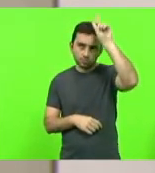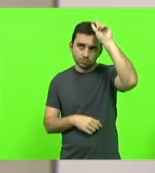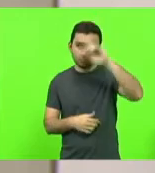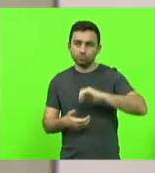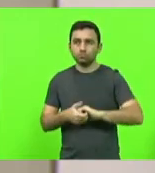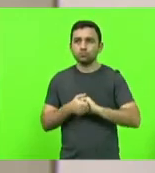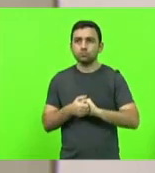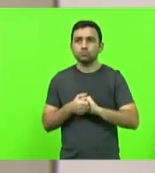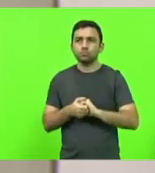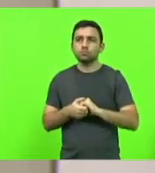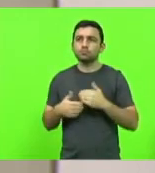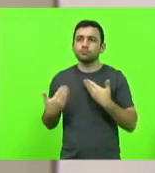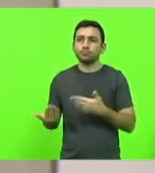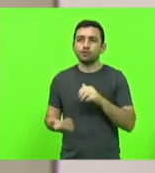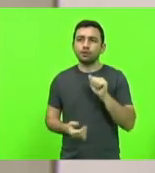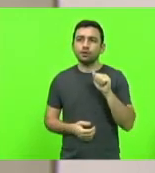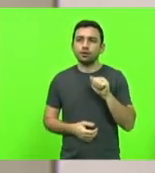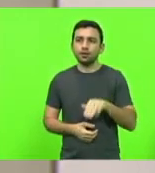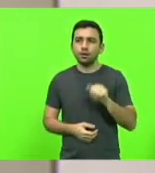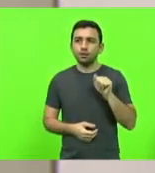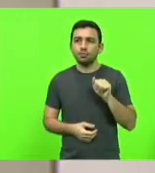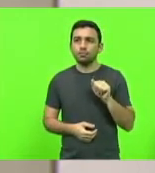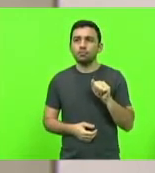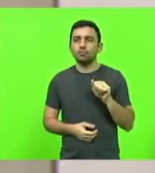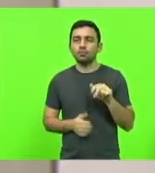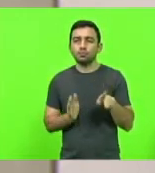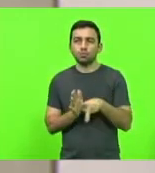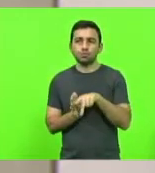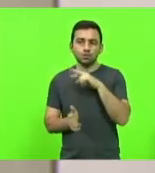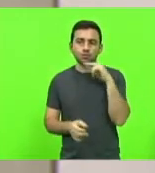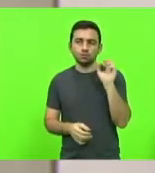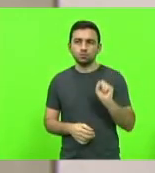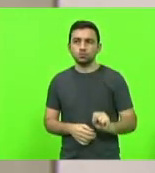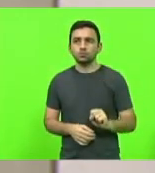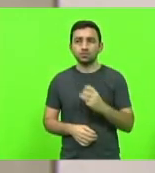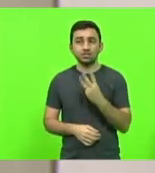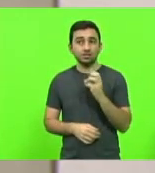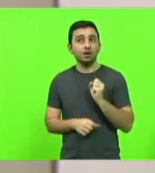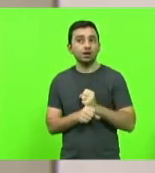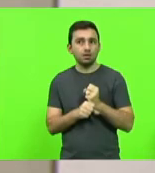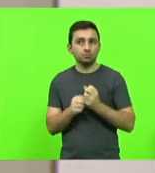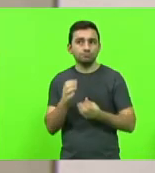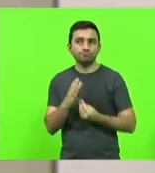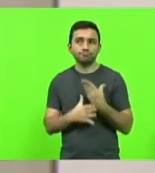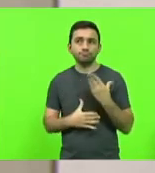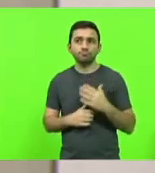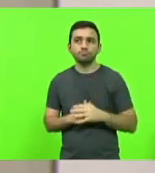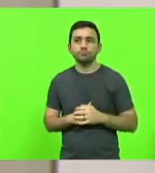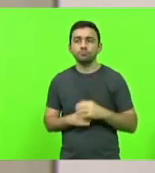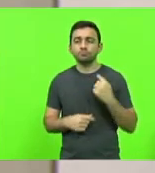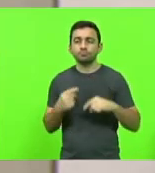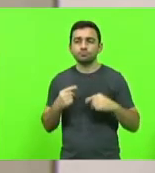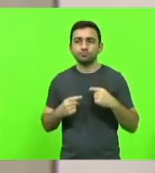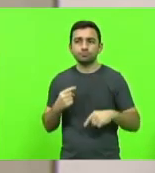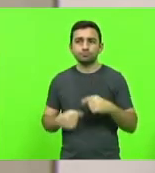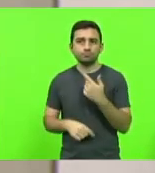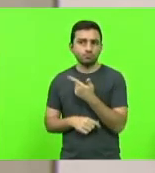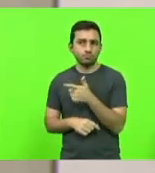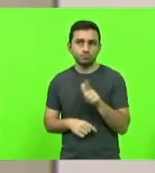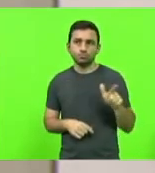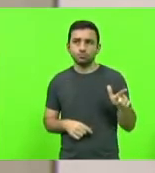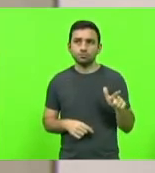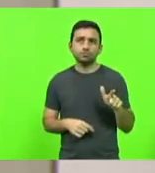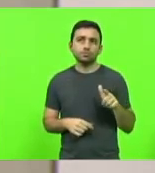cumprimentando a AMA de Jaraguá do Sul pelos seus 30 anos de fundação, em discussão. Não havendo quem queira discutir,